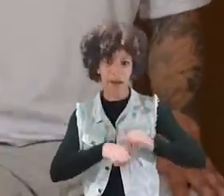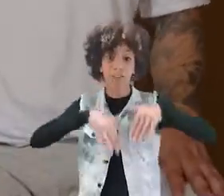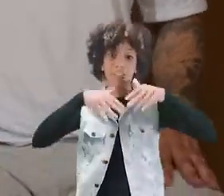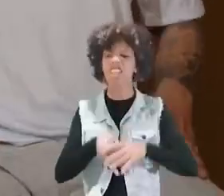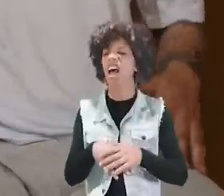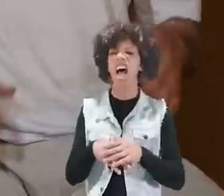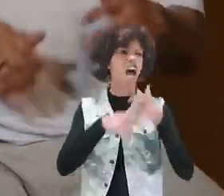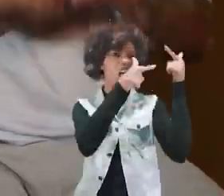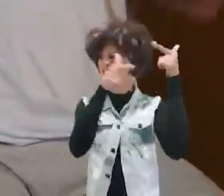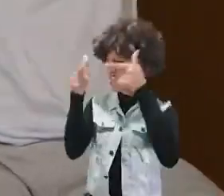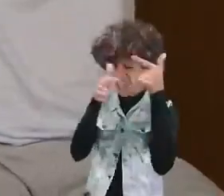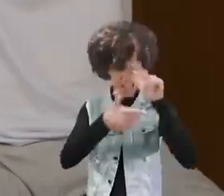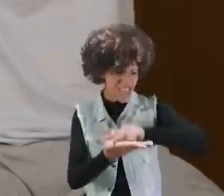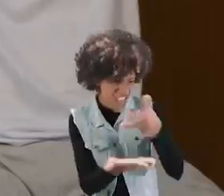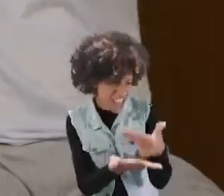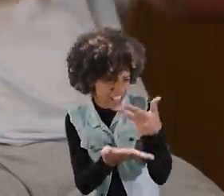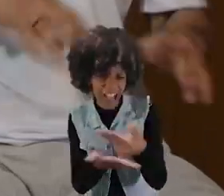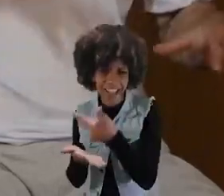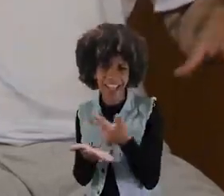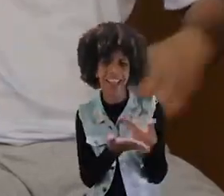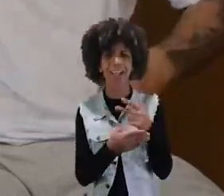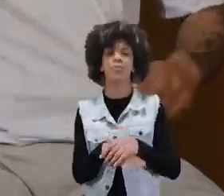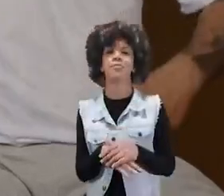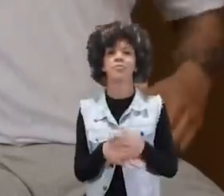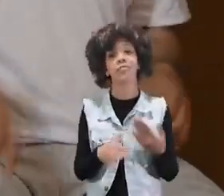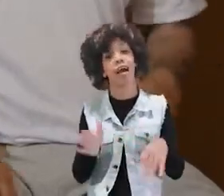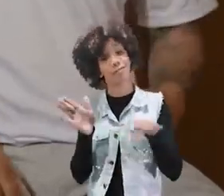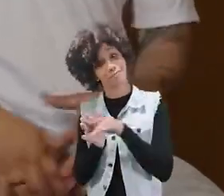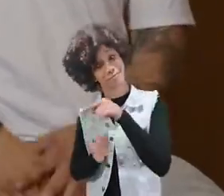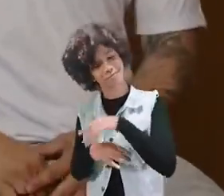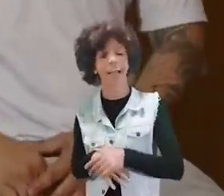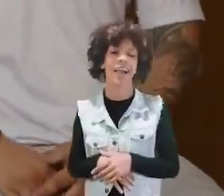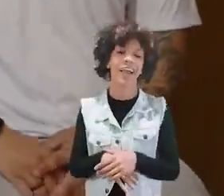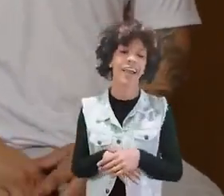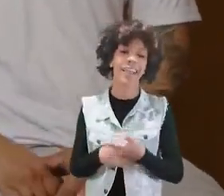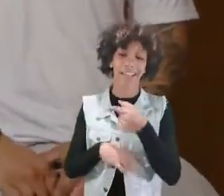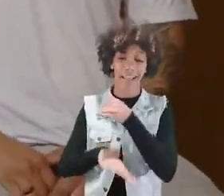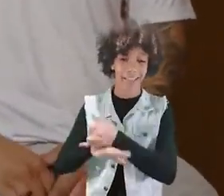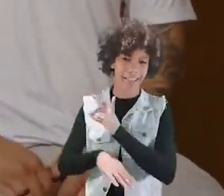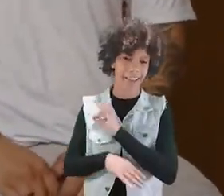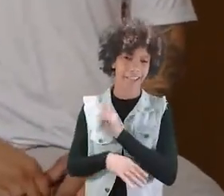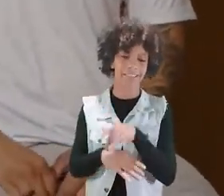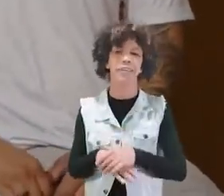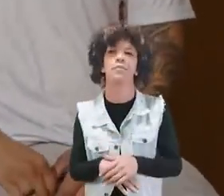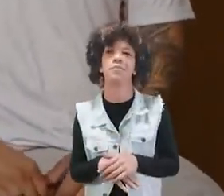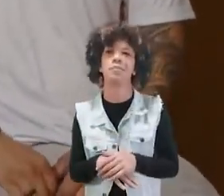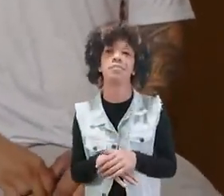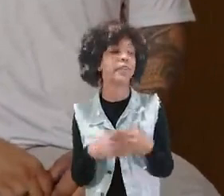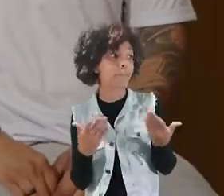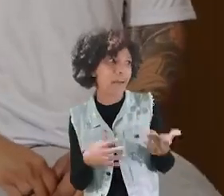encosta no chão todo mundo sentado e tal é aí do do do Museu do índio ali né começou